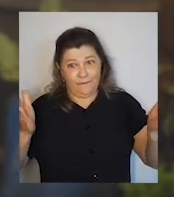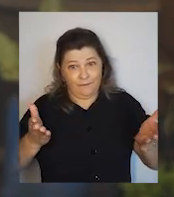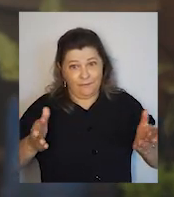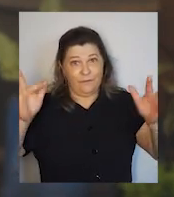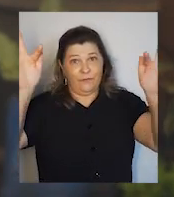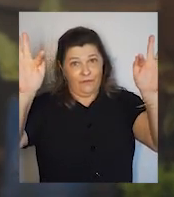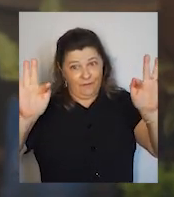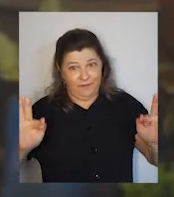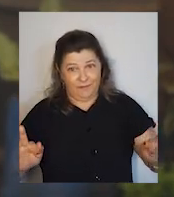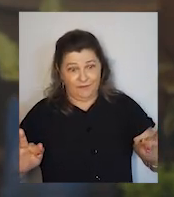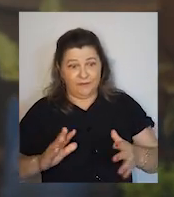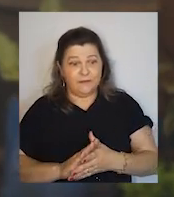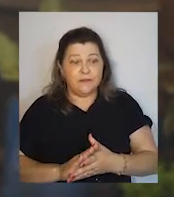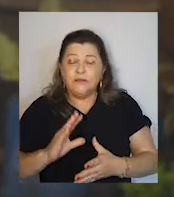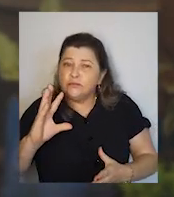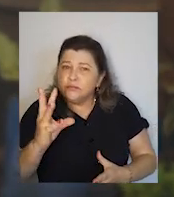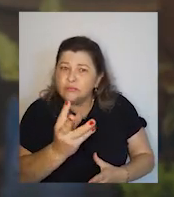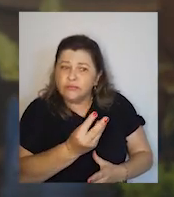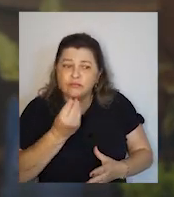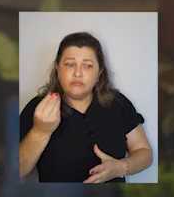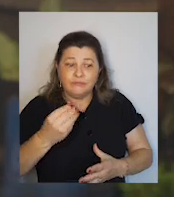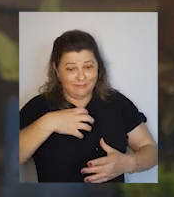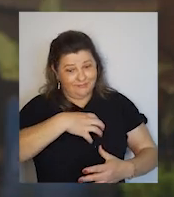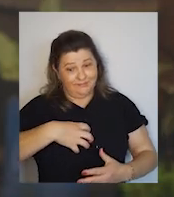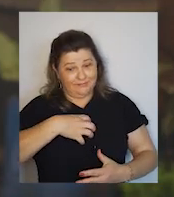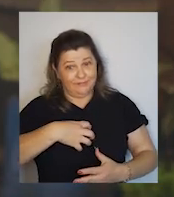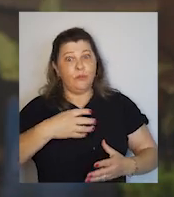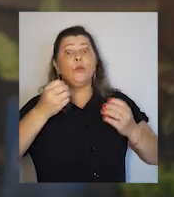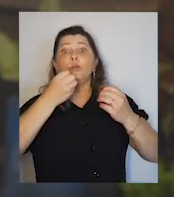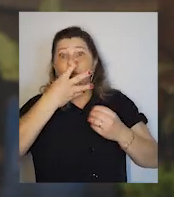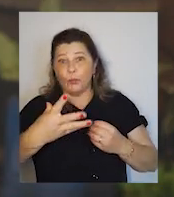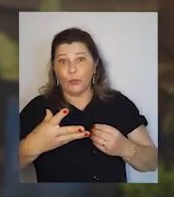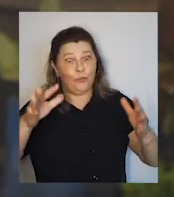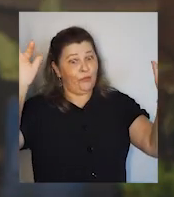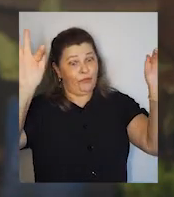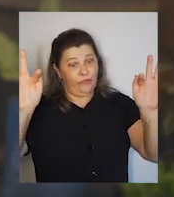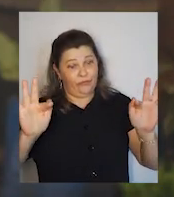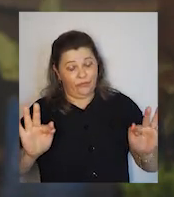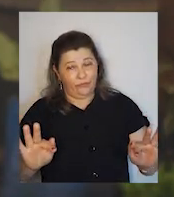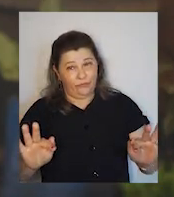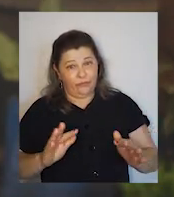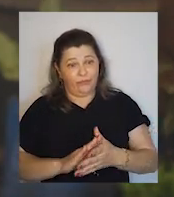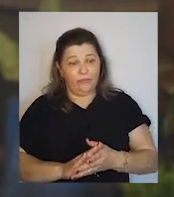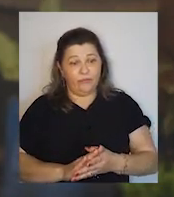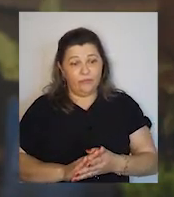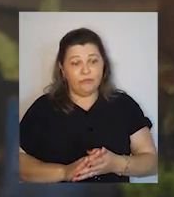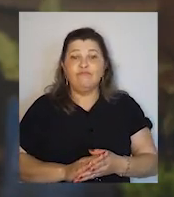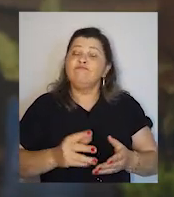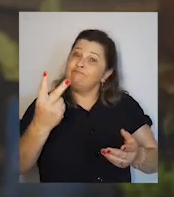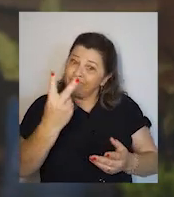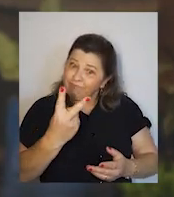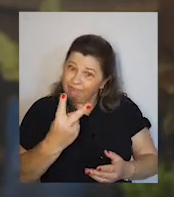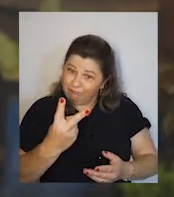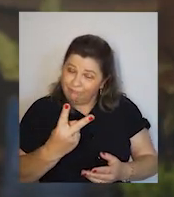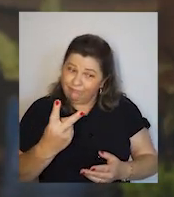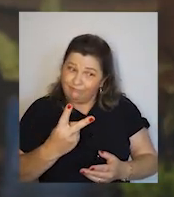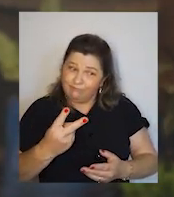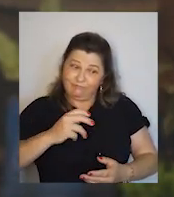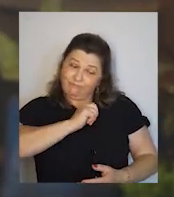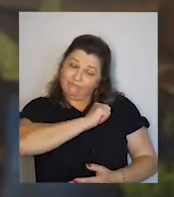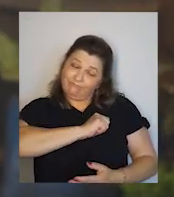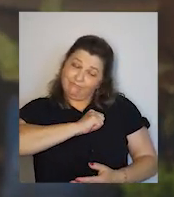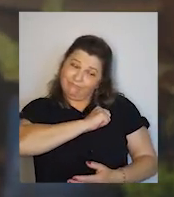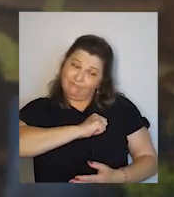Dá ânimo, né? Todo mundo que entra se sente bem, né? Primeira vez não acha bom, mas na segunda vez eles adoram,